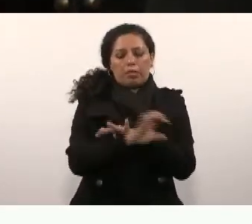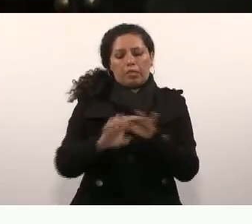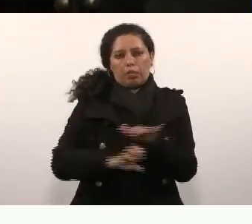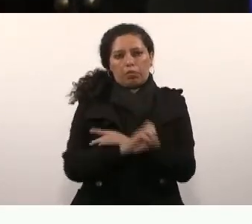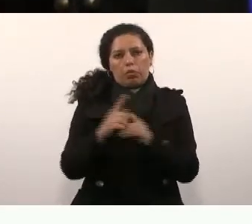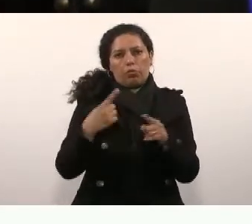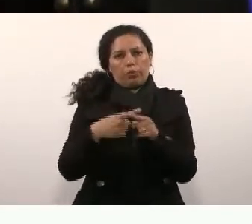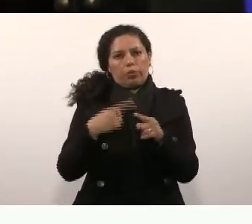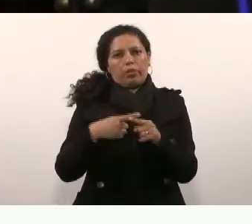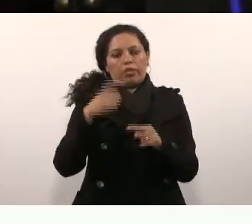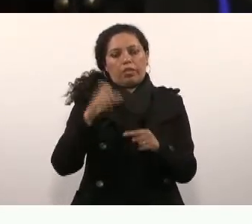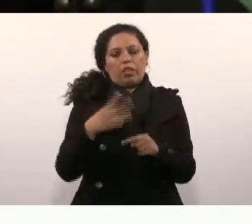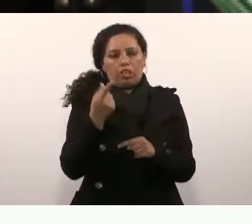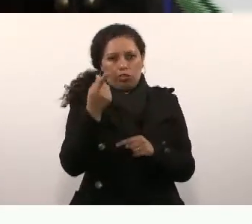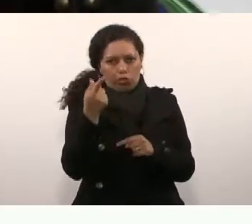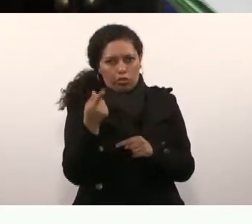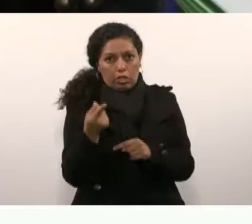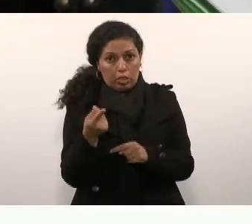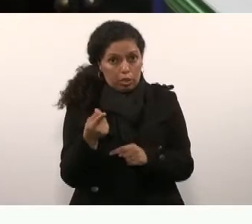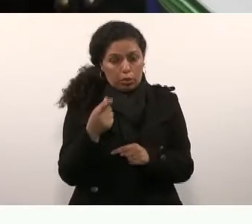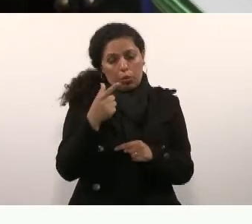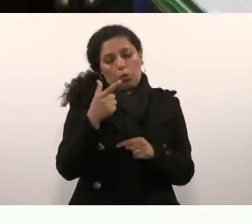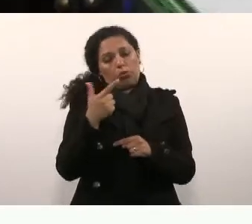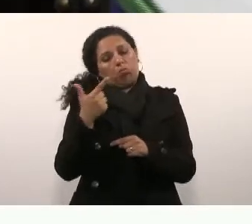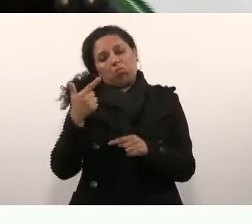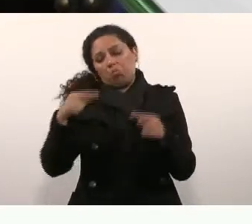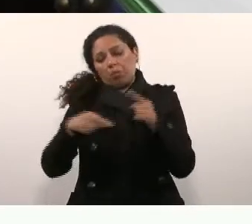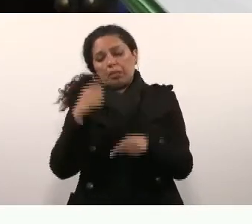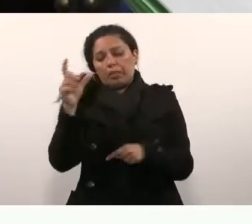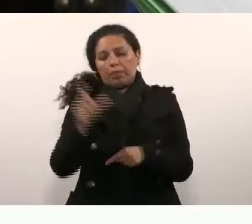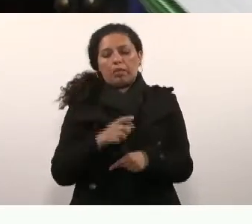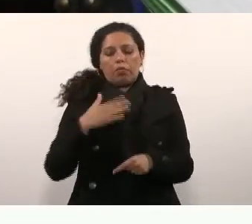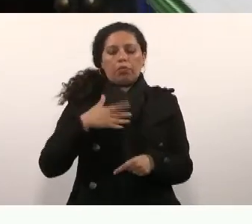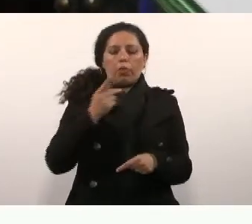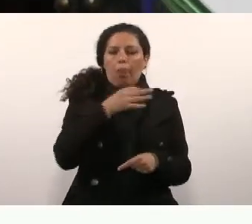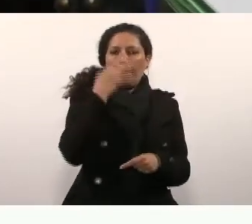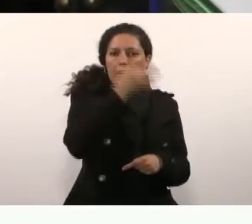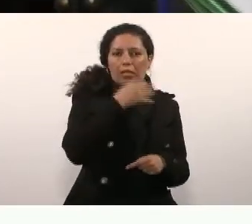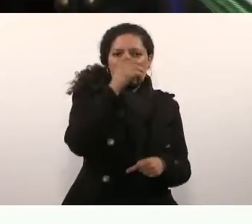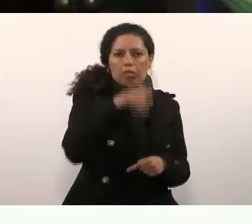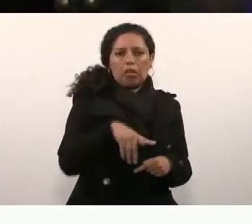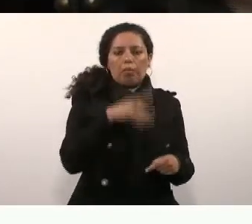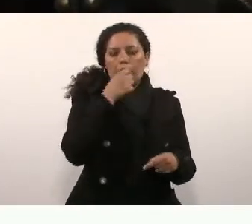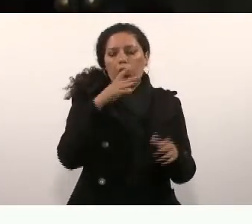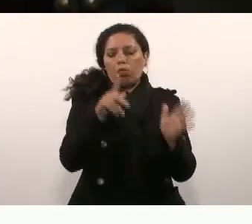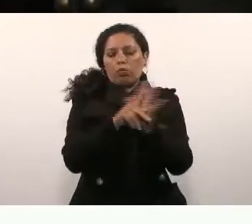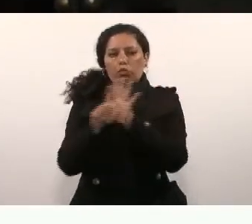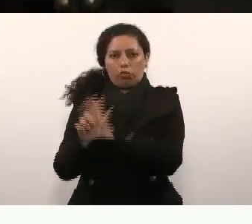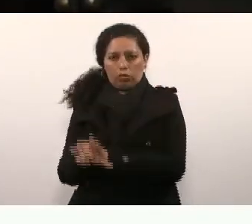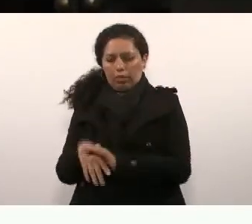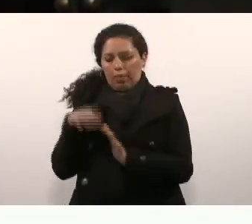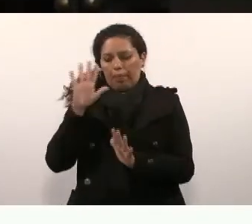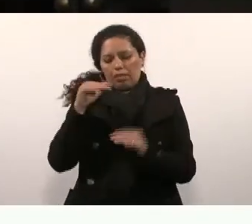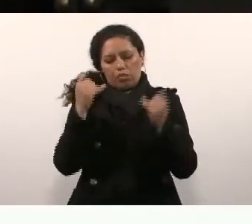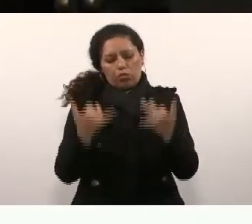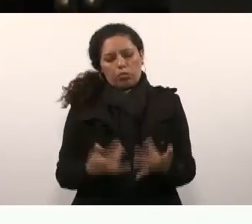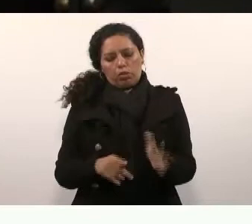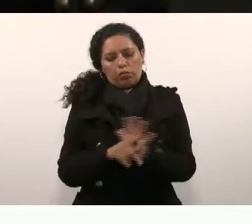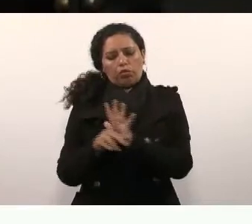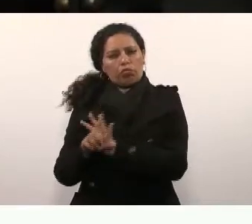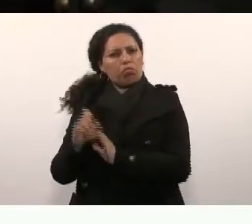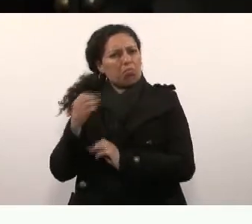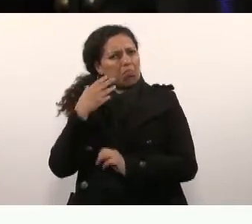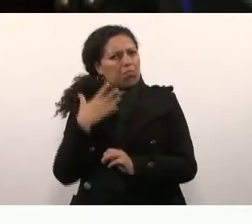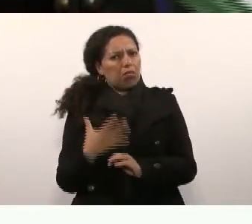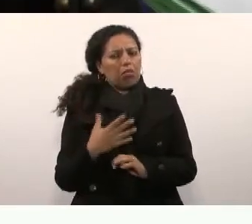valores monetários e não em unidades de passagem. Diante do exposto, meu parecer é favorável ao projeto. Então, assim, só explicando mais, acho que esse projeto foi muito